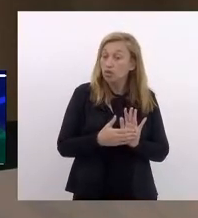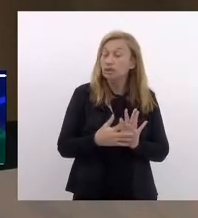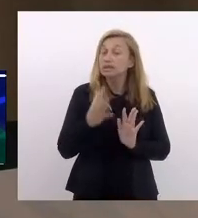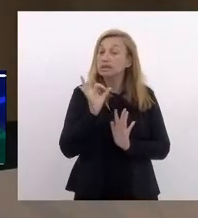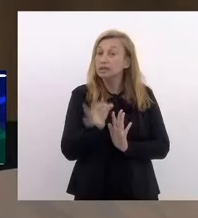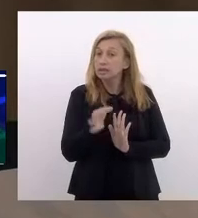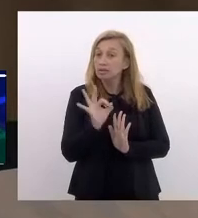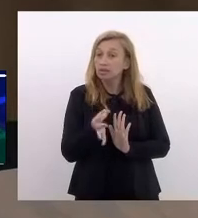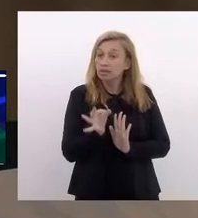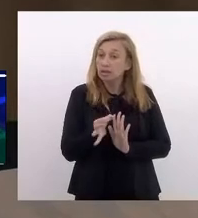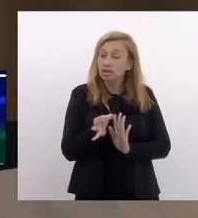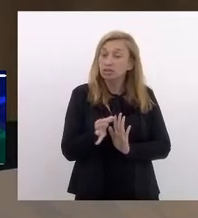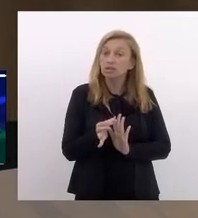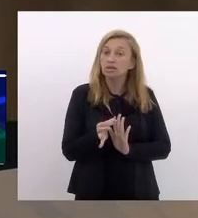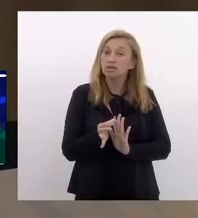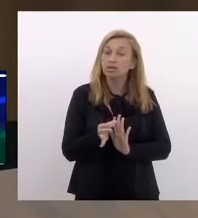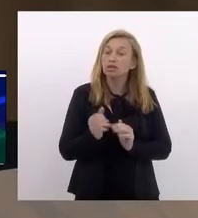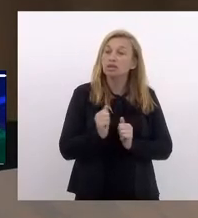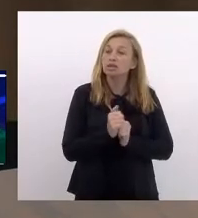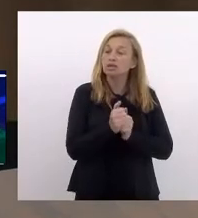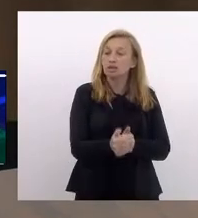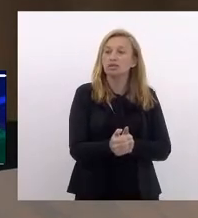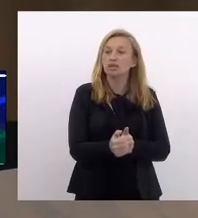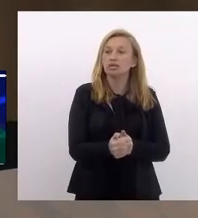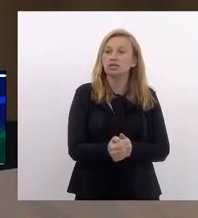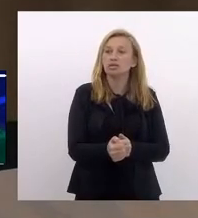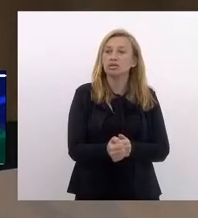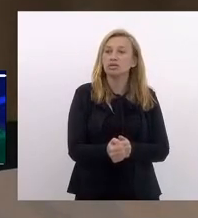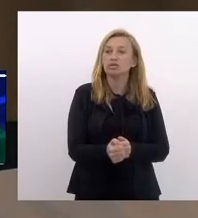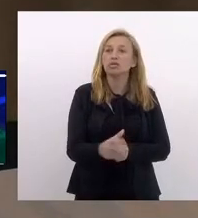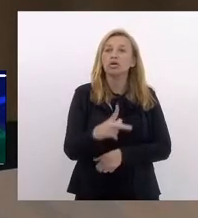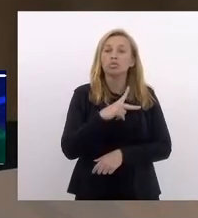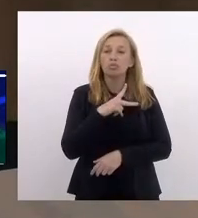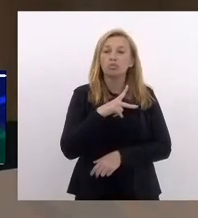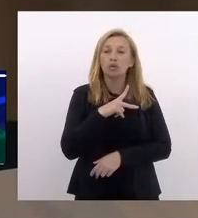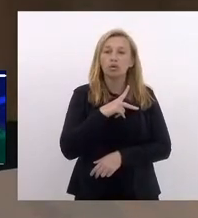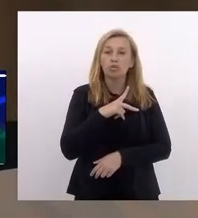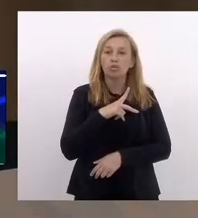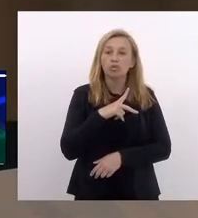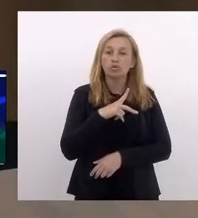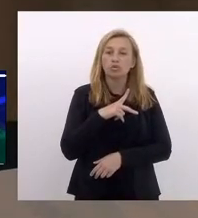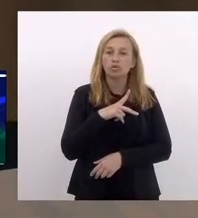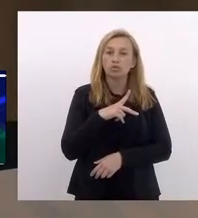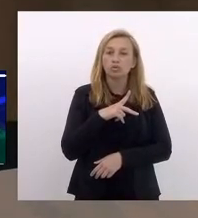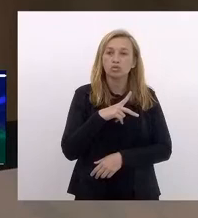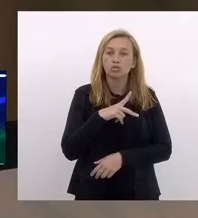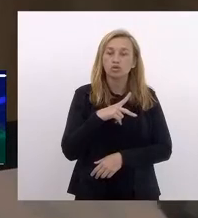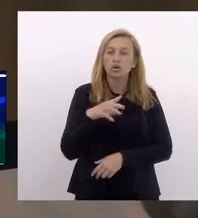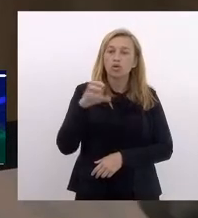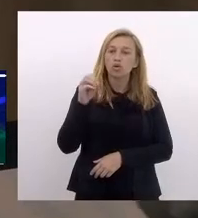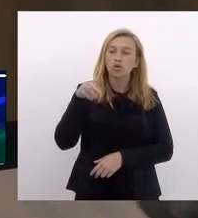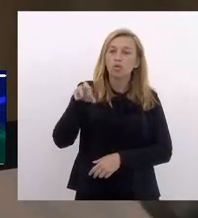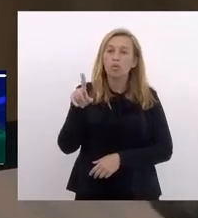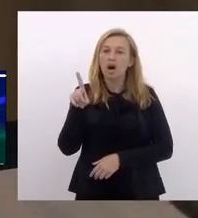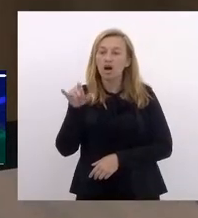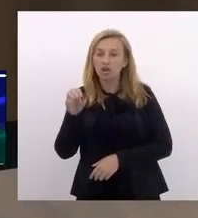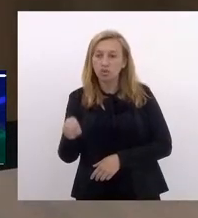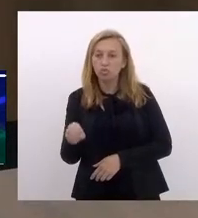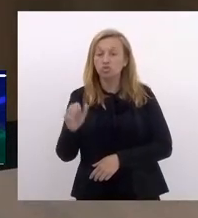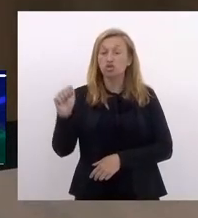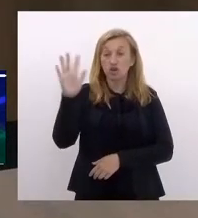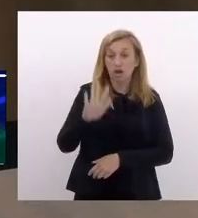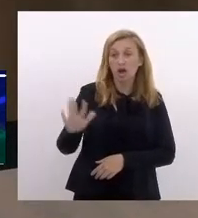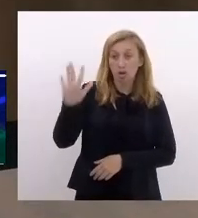inclusive, propostas e encaminhadas pelo próprio Comando-Geral, para dar um norte, a partir de